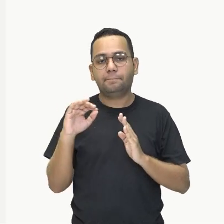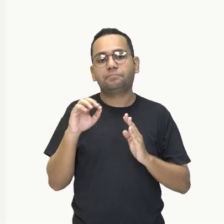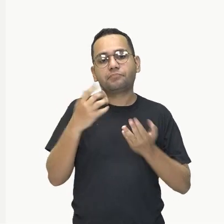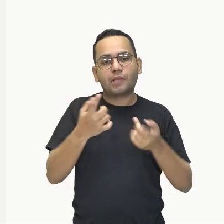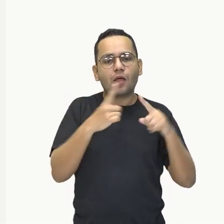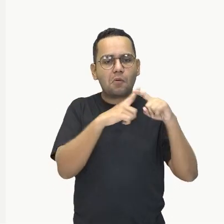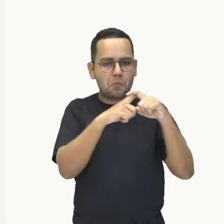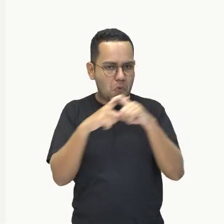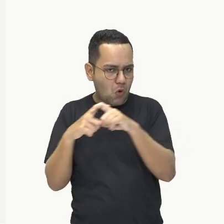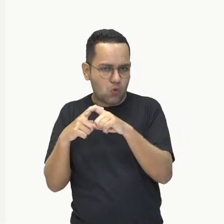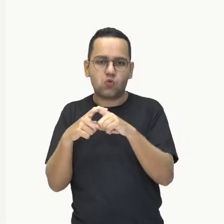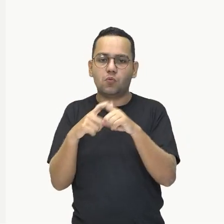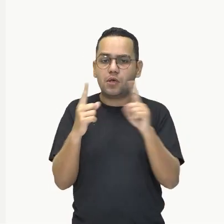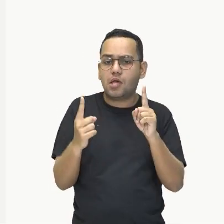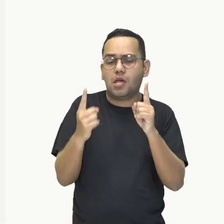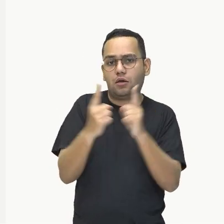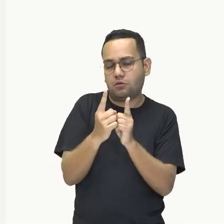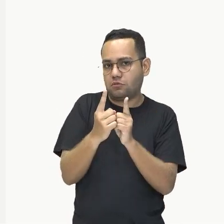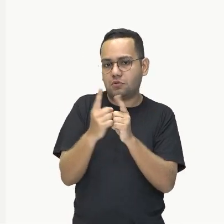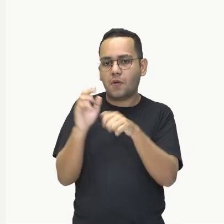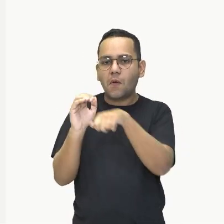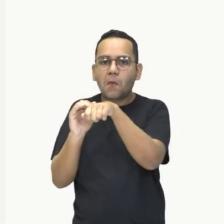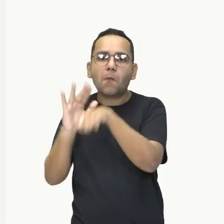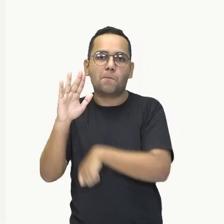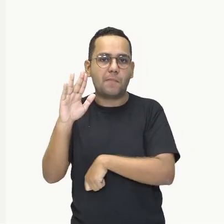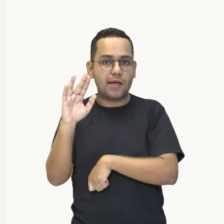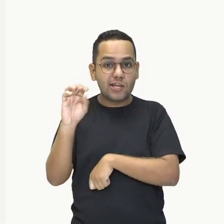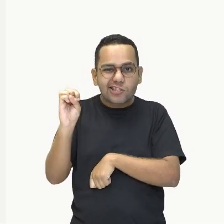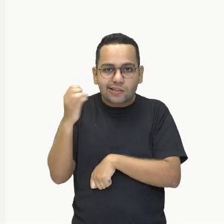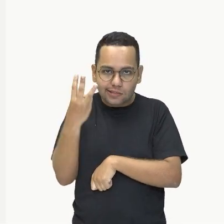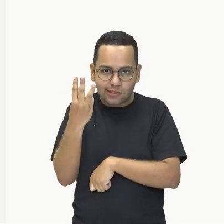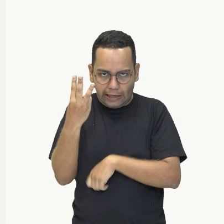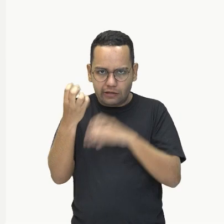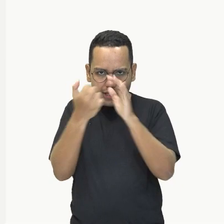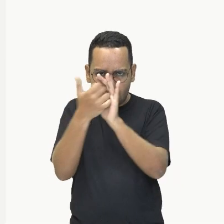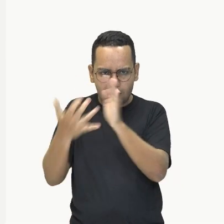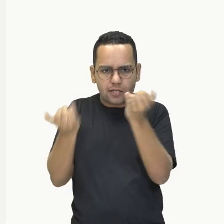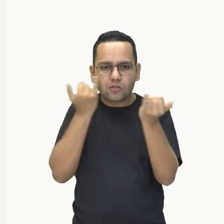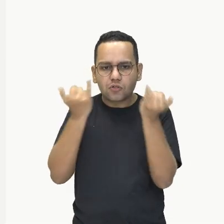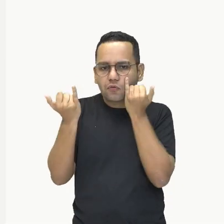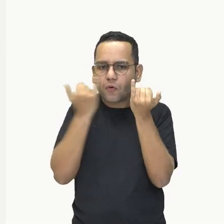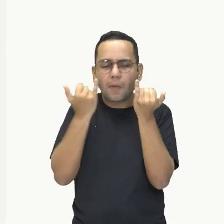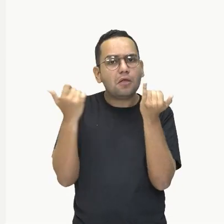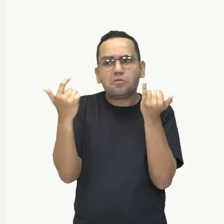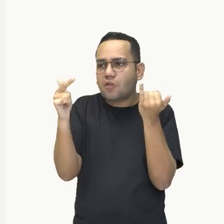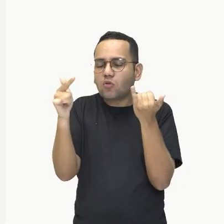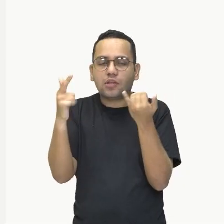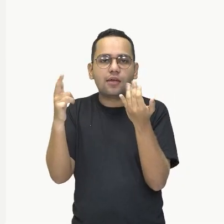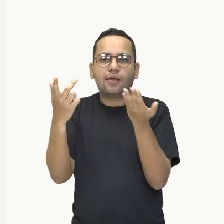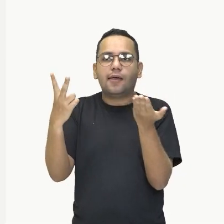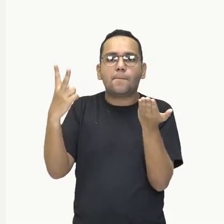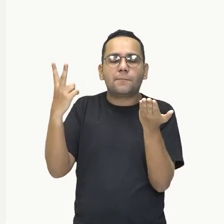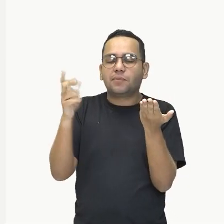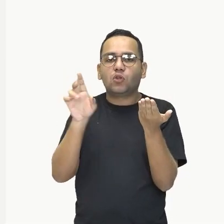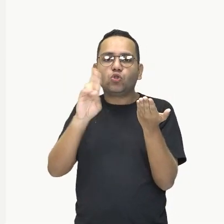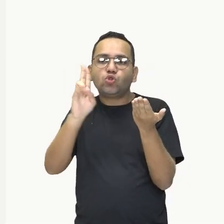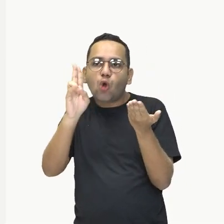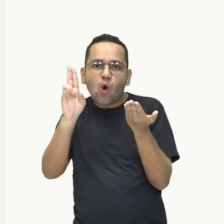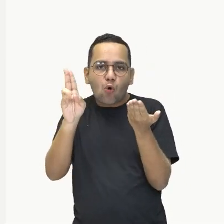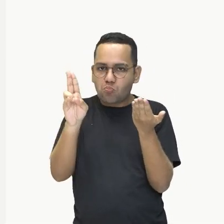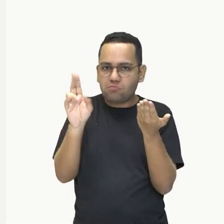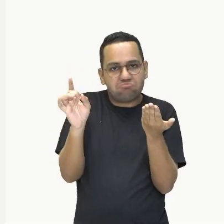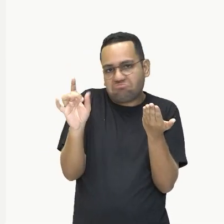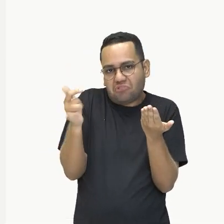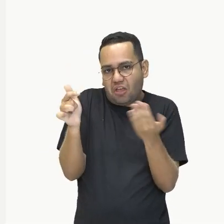3 termos não tem nome particular. Então, a partir de 4 termos para